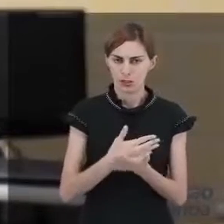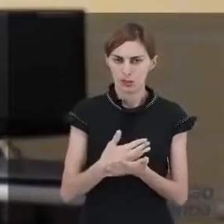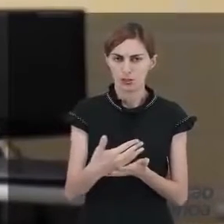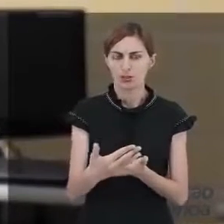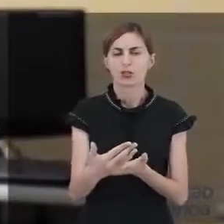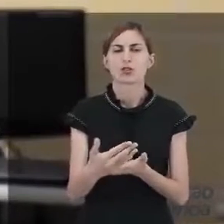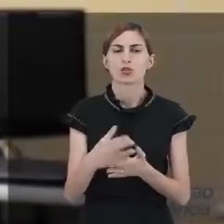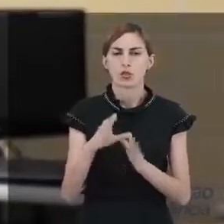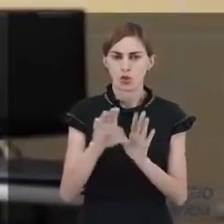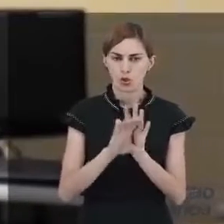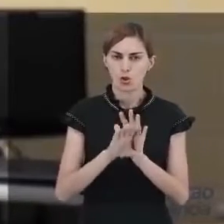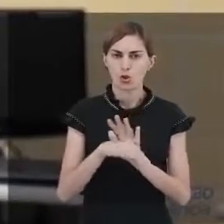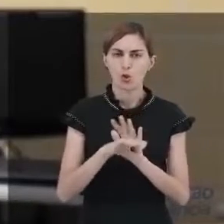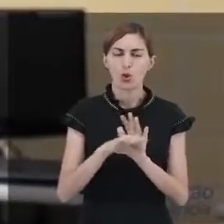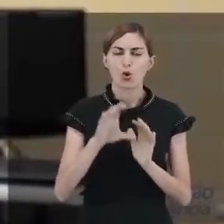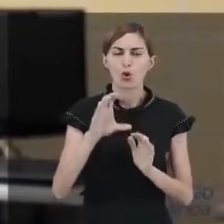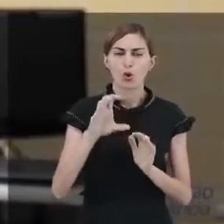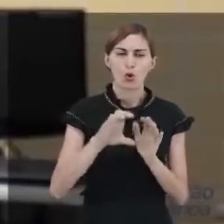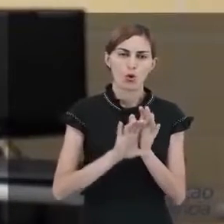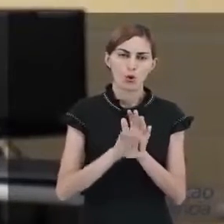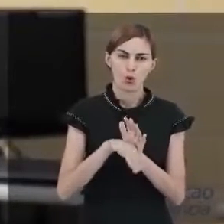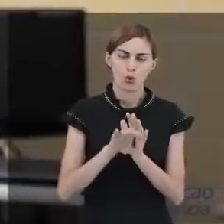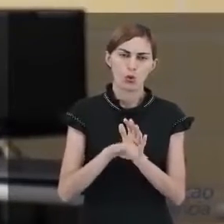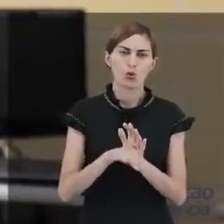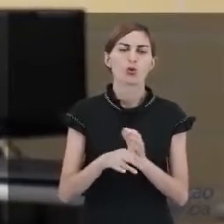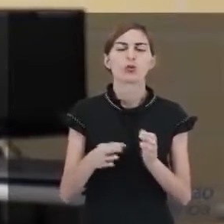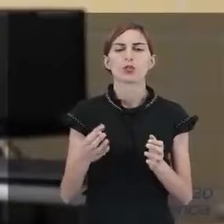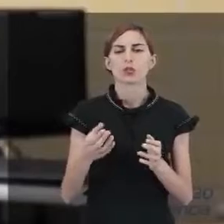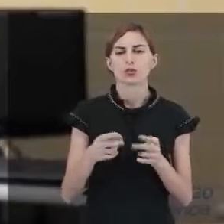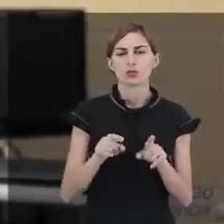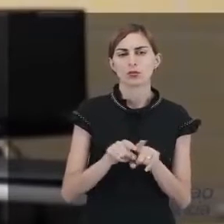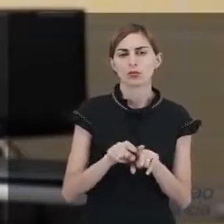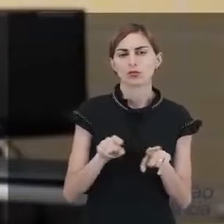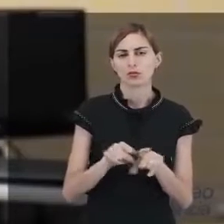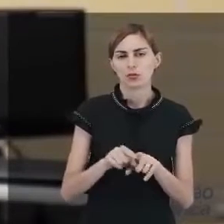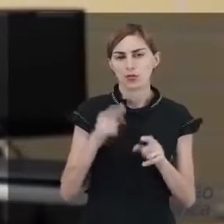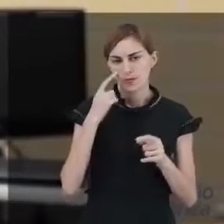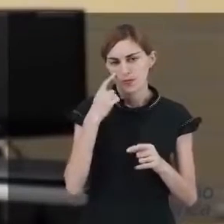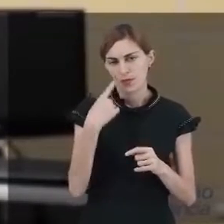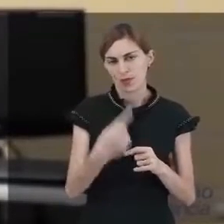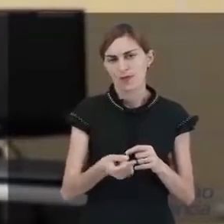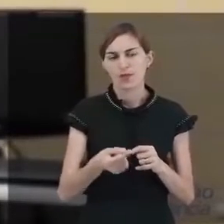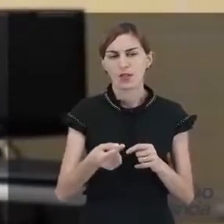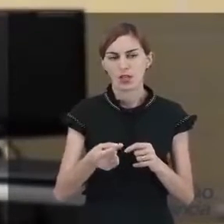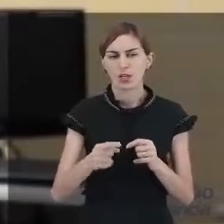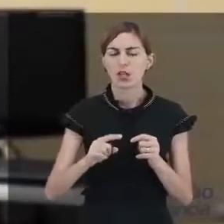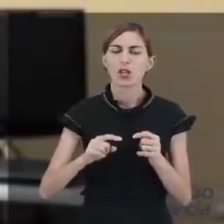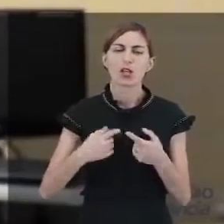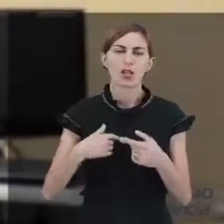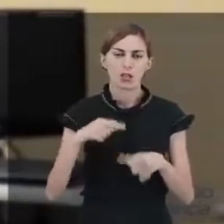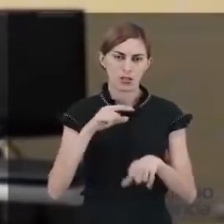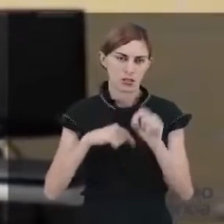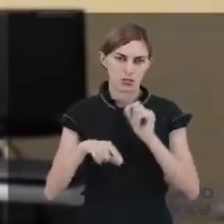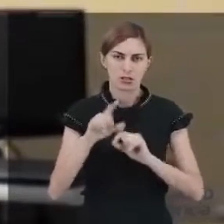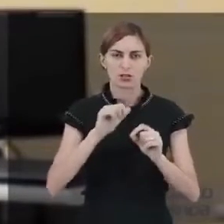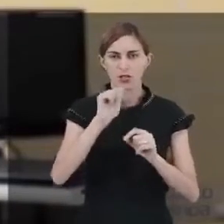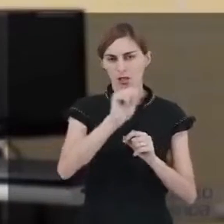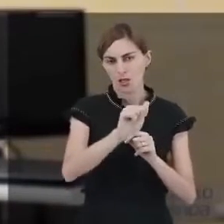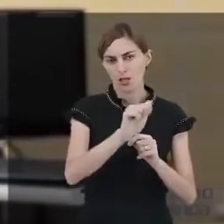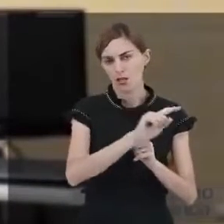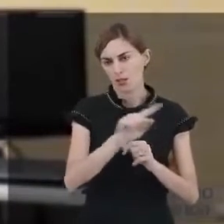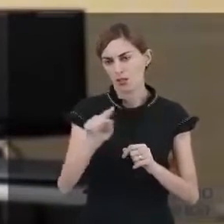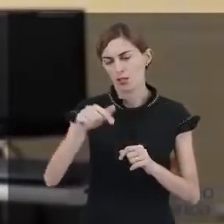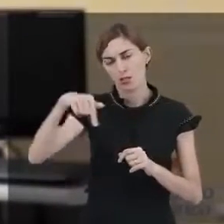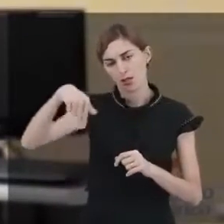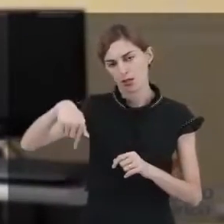o Código de Segurança, Incêndio e Pânico do estado de Pernambuco prevê uma classificação das ocupações, que vai de A a